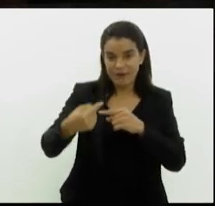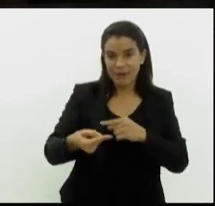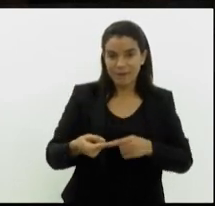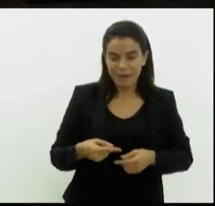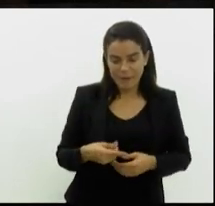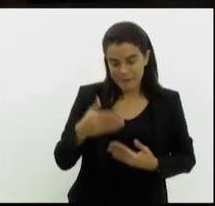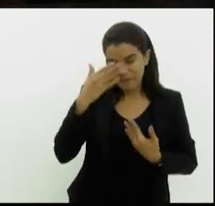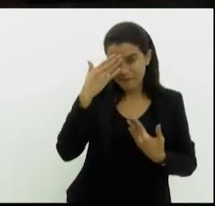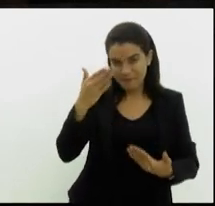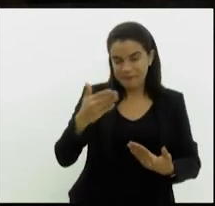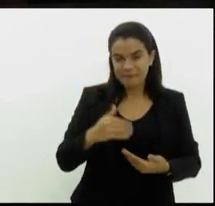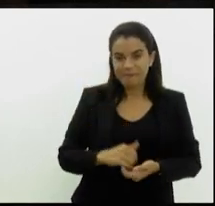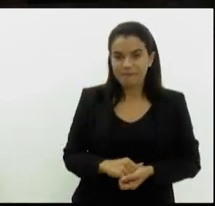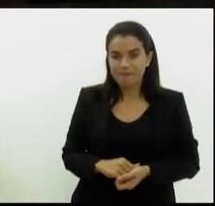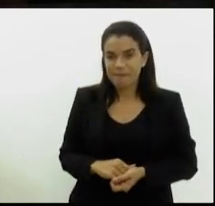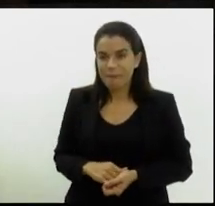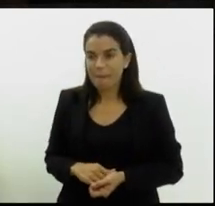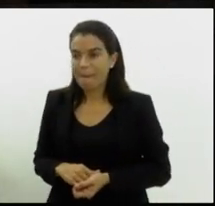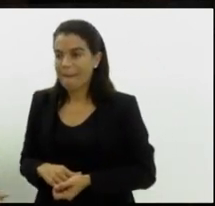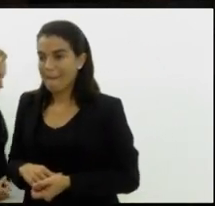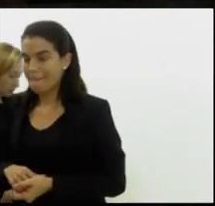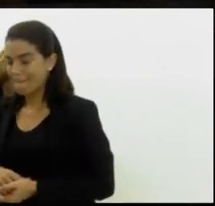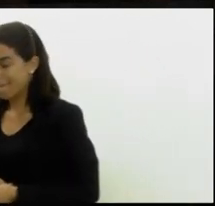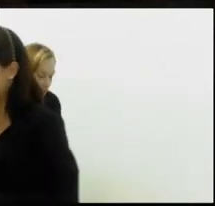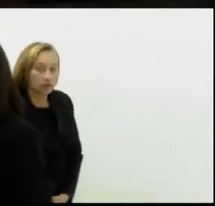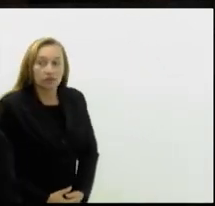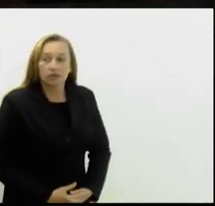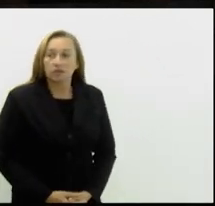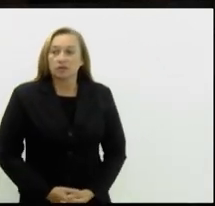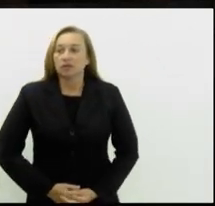Muito obrigado, senhor presidente.